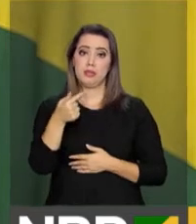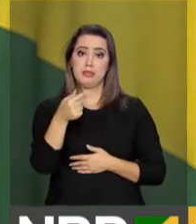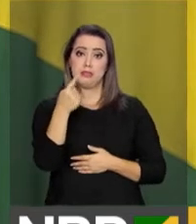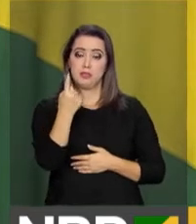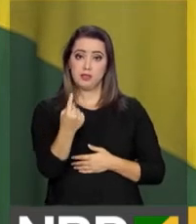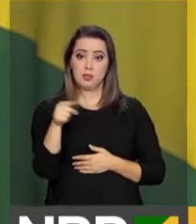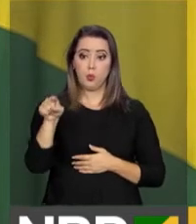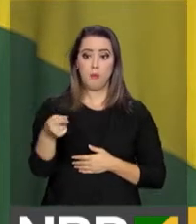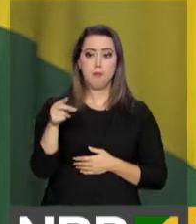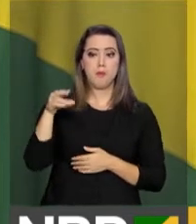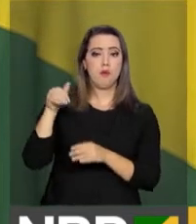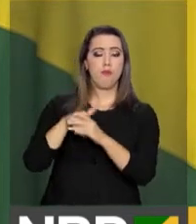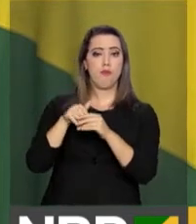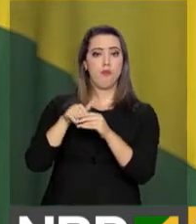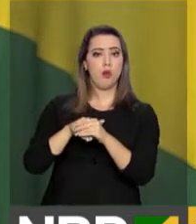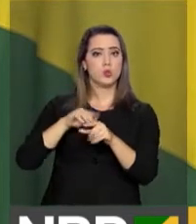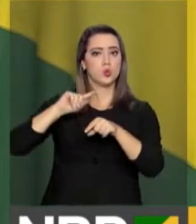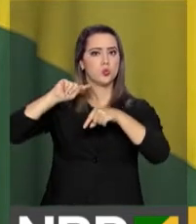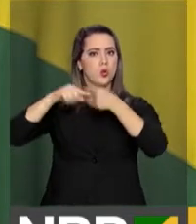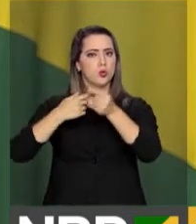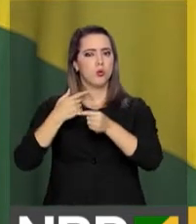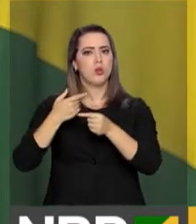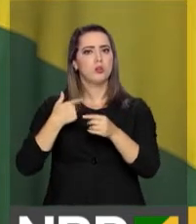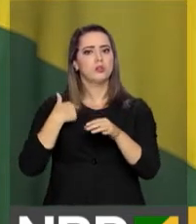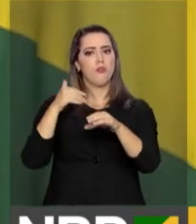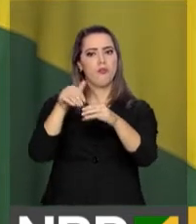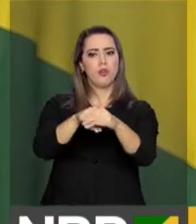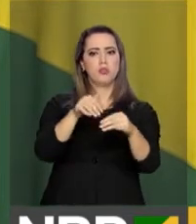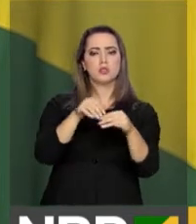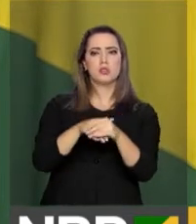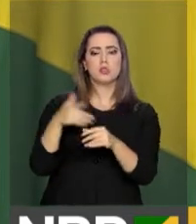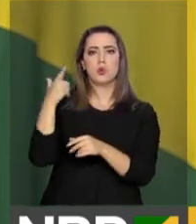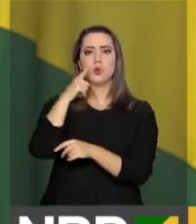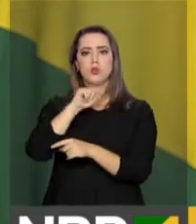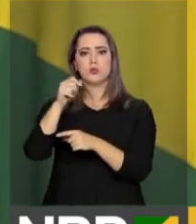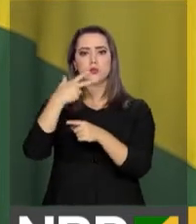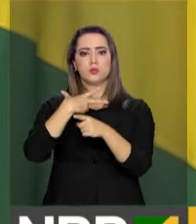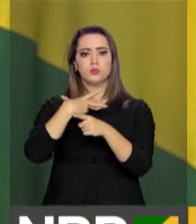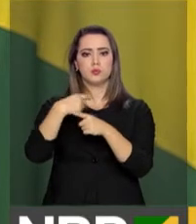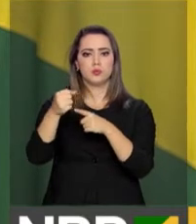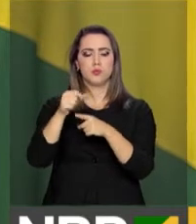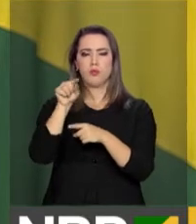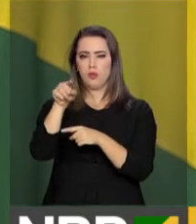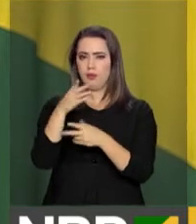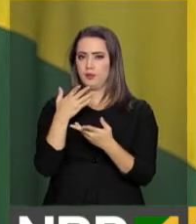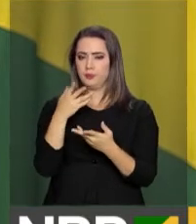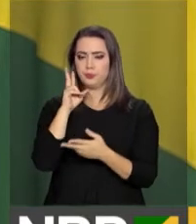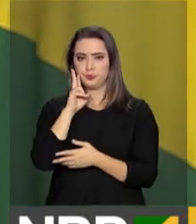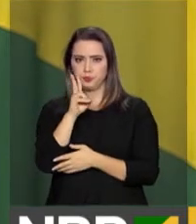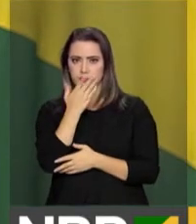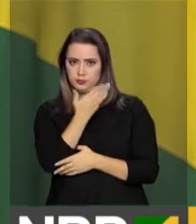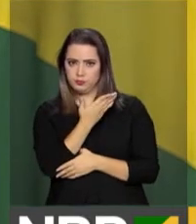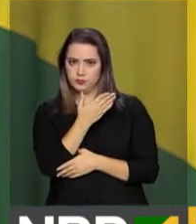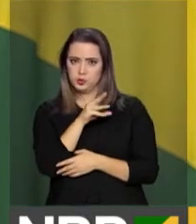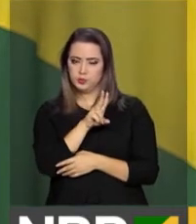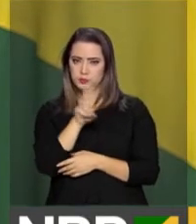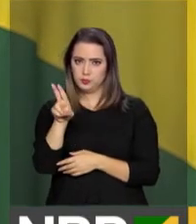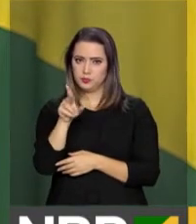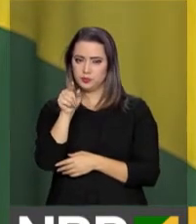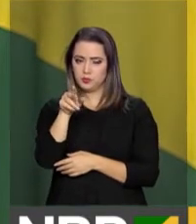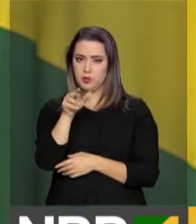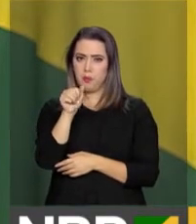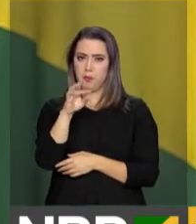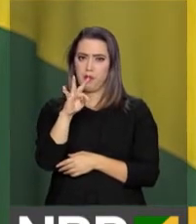na eleição anterior no ano seguinte eu fui prevenção de arthur maia até o relator da reforma previdenciária e acabou de chegar